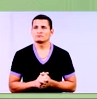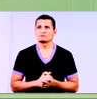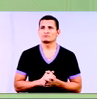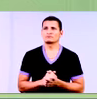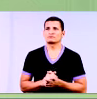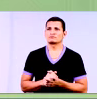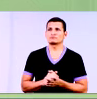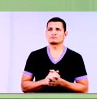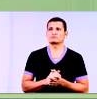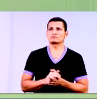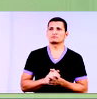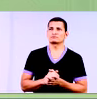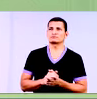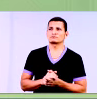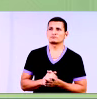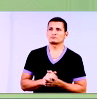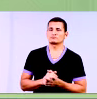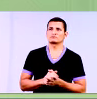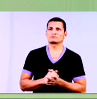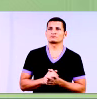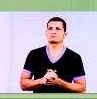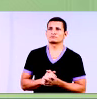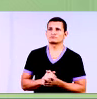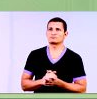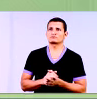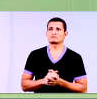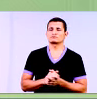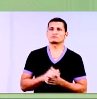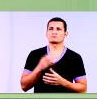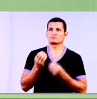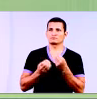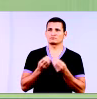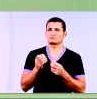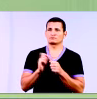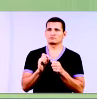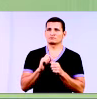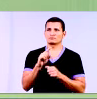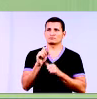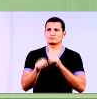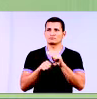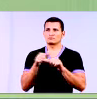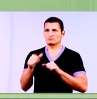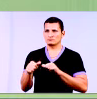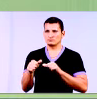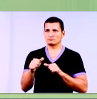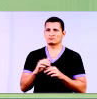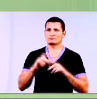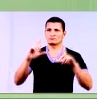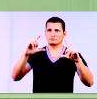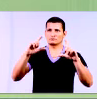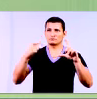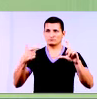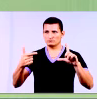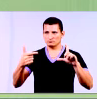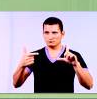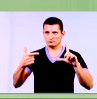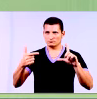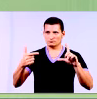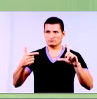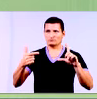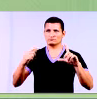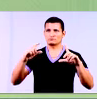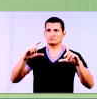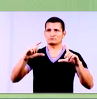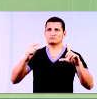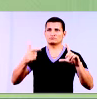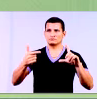rápida aqui, que ela fica como a última da prova. Como é que eu faço para converter? Eu estou convertendo um número na base 2, eu quero